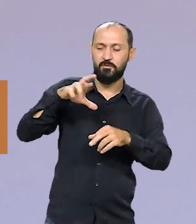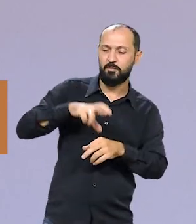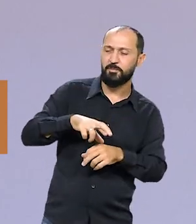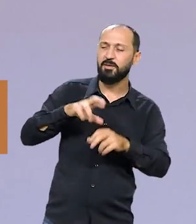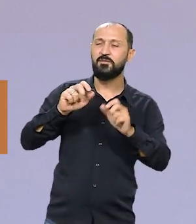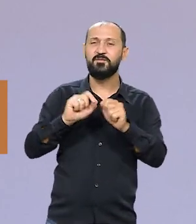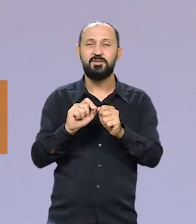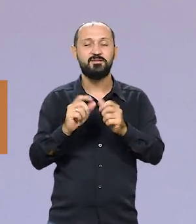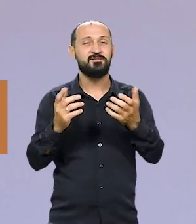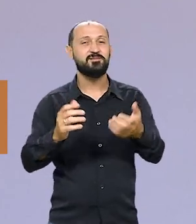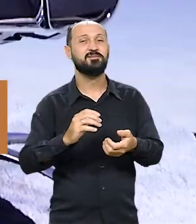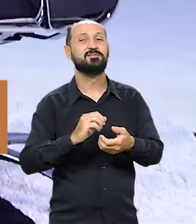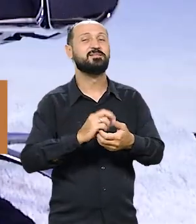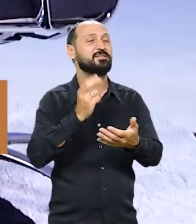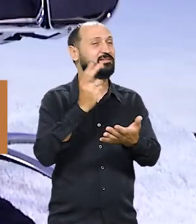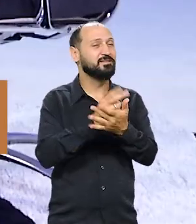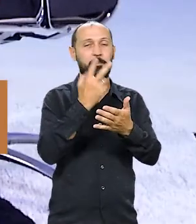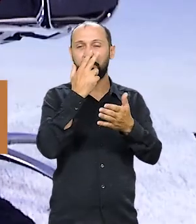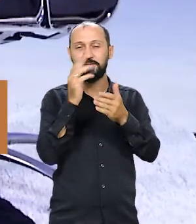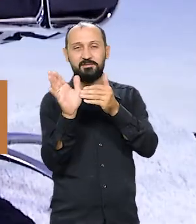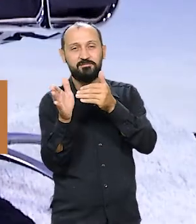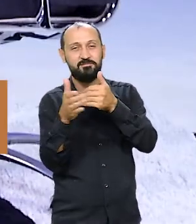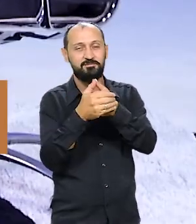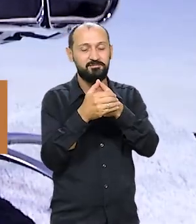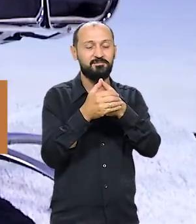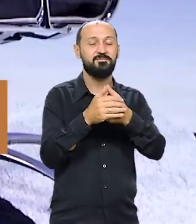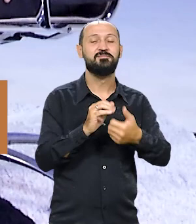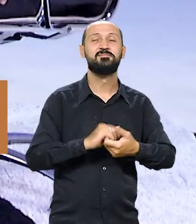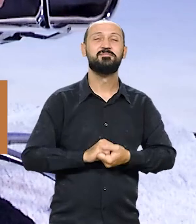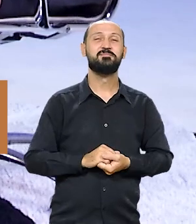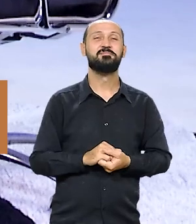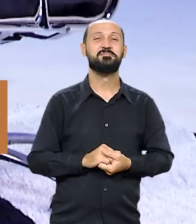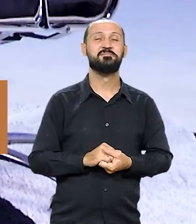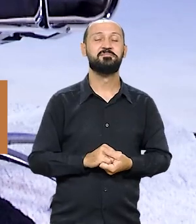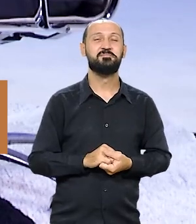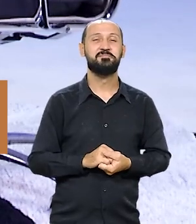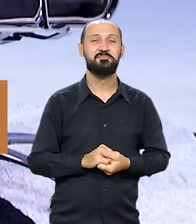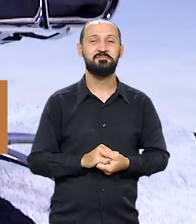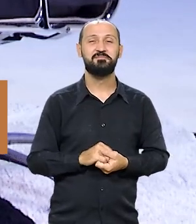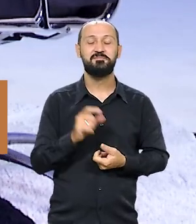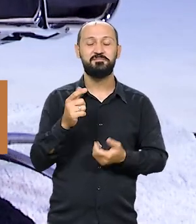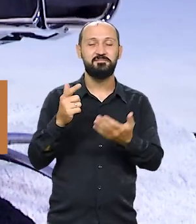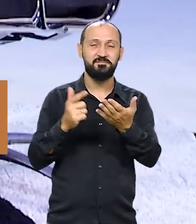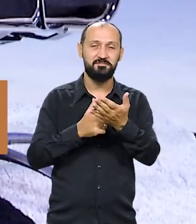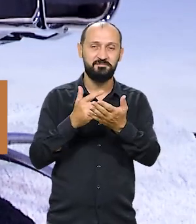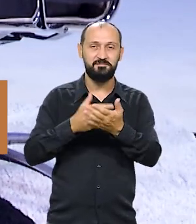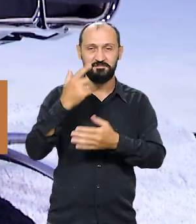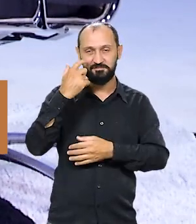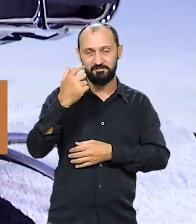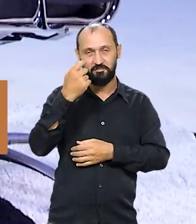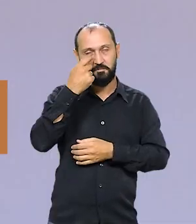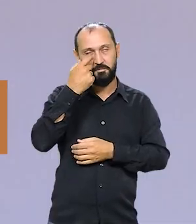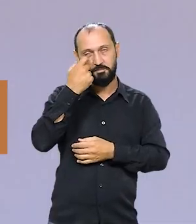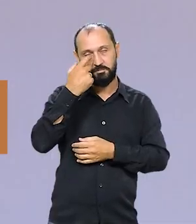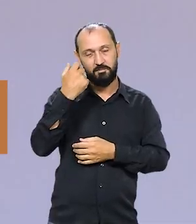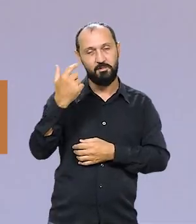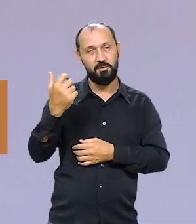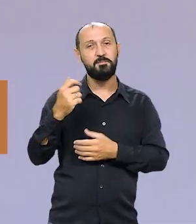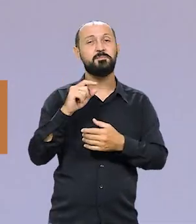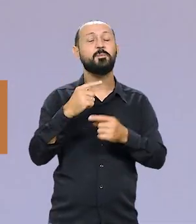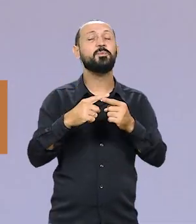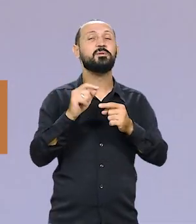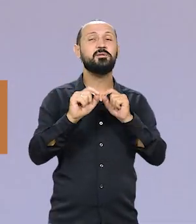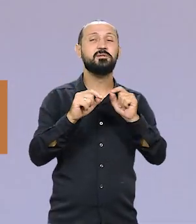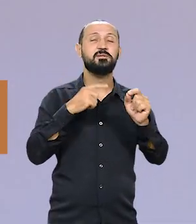deixava. Ou ele estava com a pena, ou ele estava com o braço. Estava se escondendo. Pois é. Então, sobre esse livro é interessante, essa última